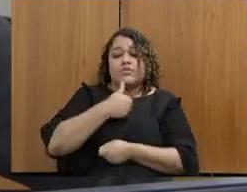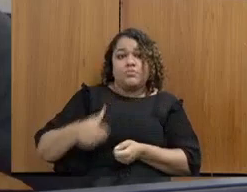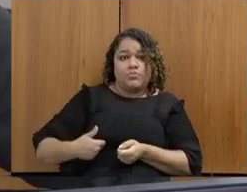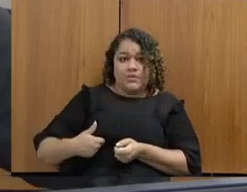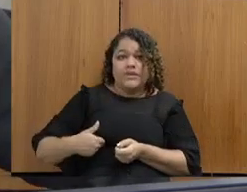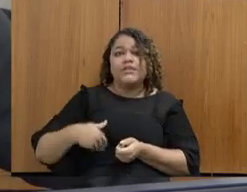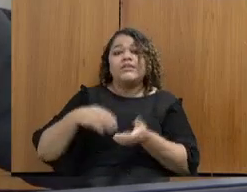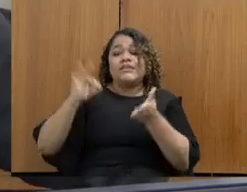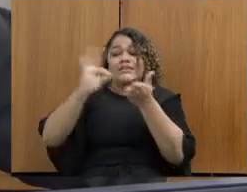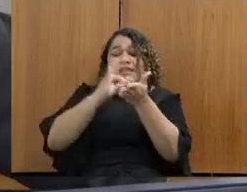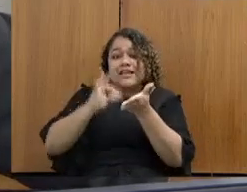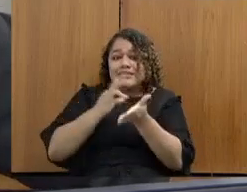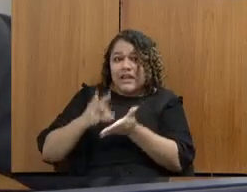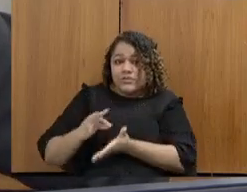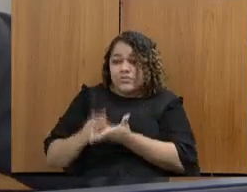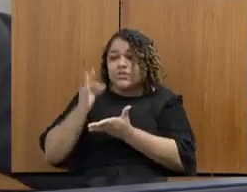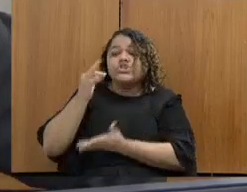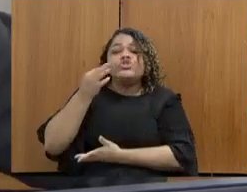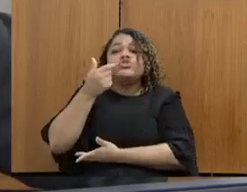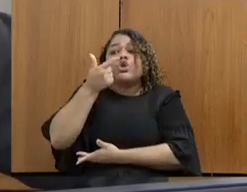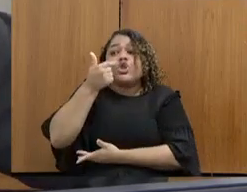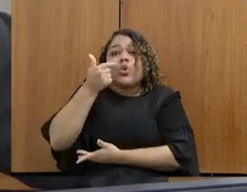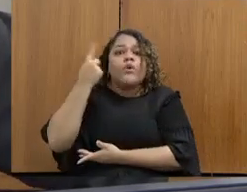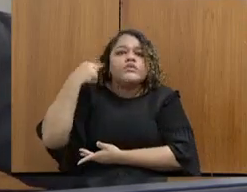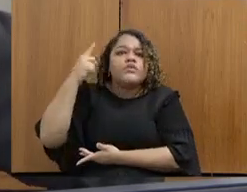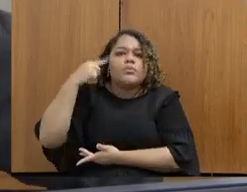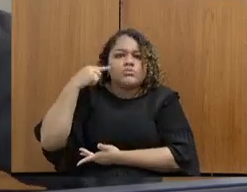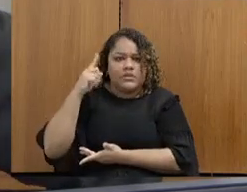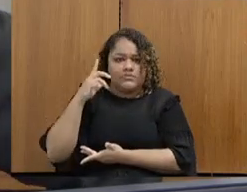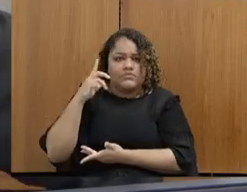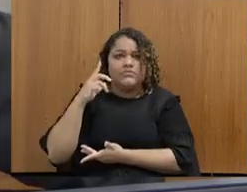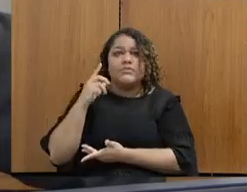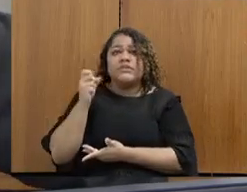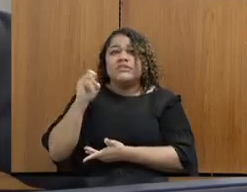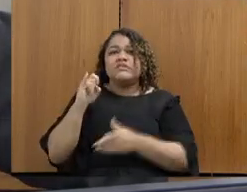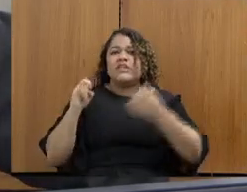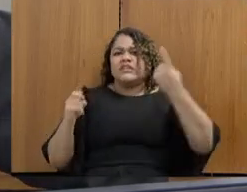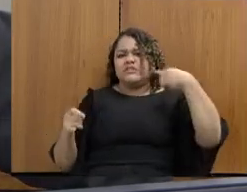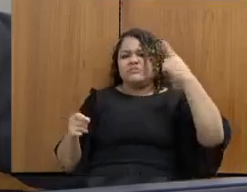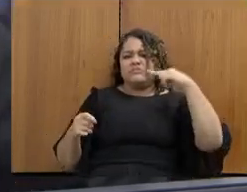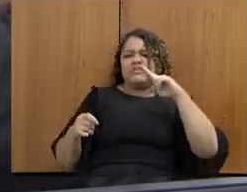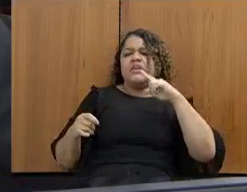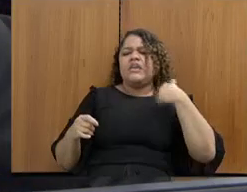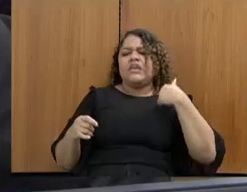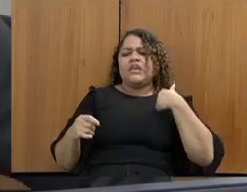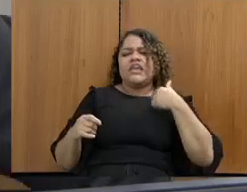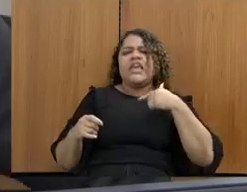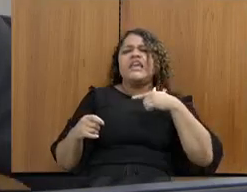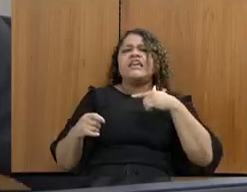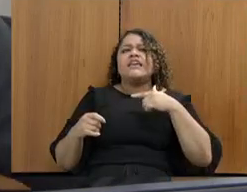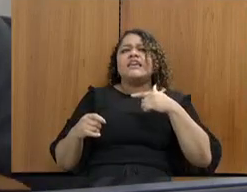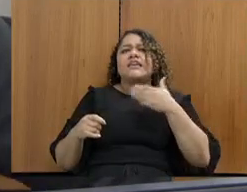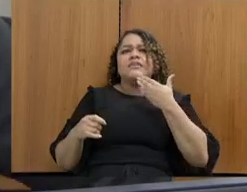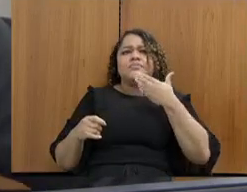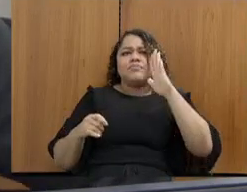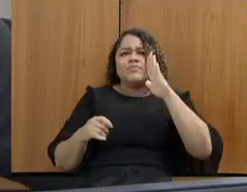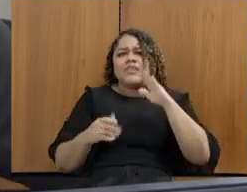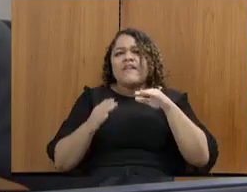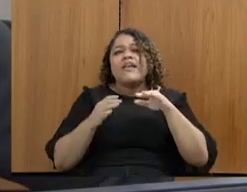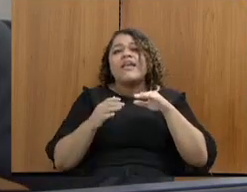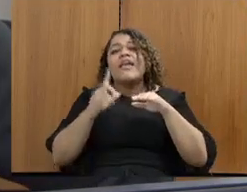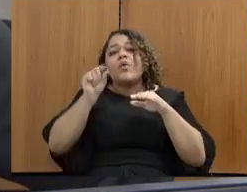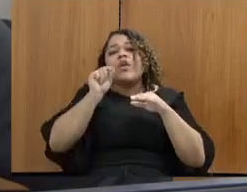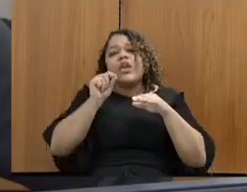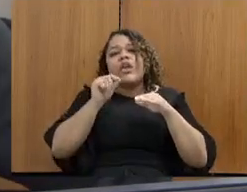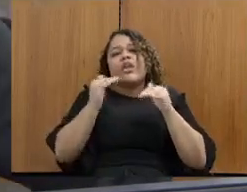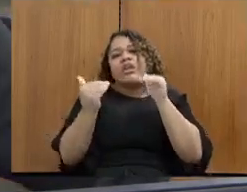e o discurso de qualquer Deputado desta casa que venha falar que tem Vista iniciativa o vício iniciativa é conveniência política